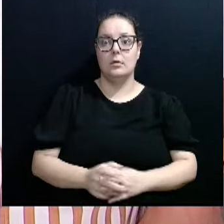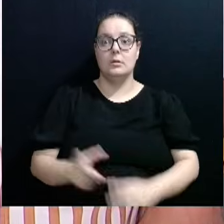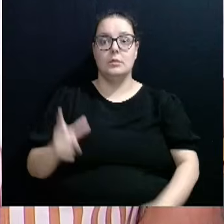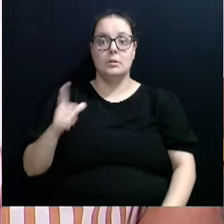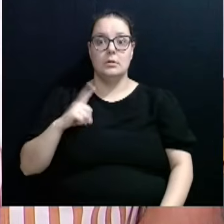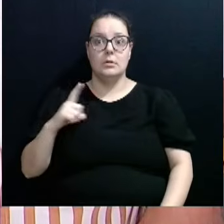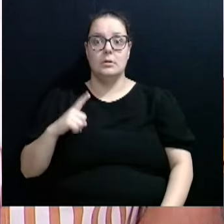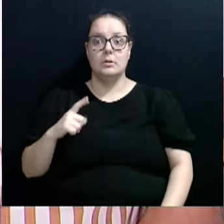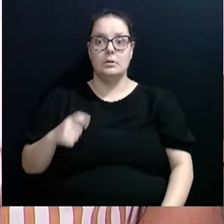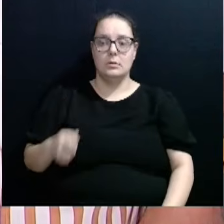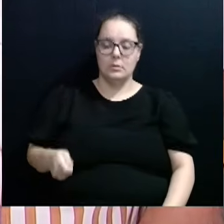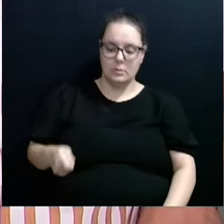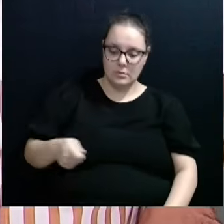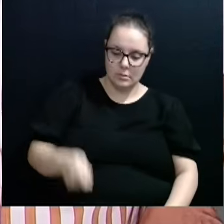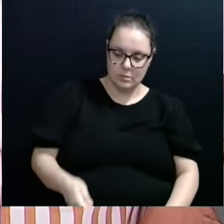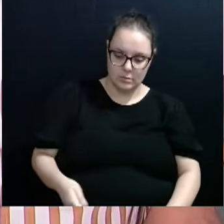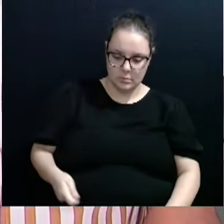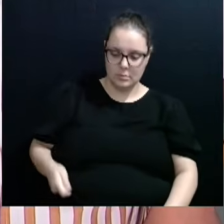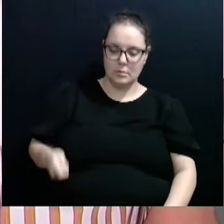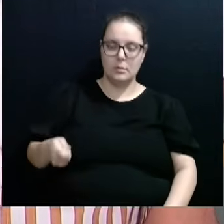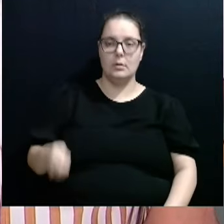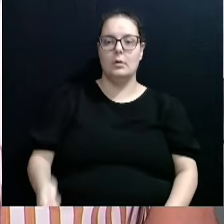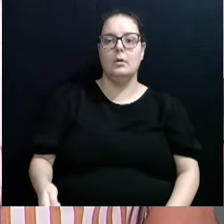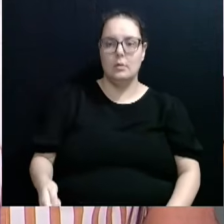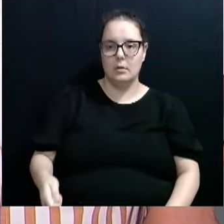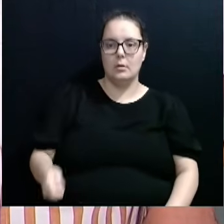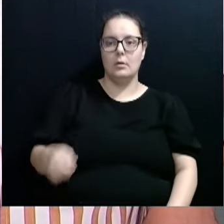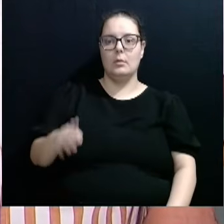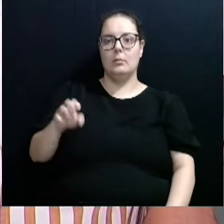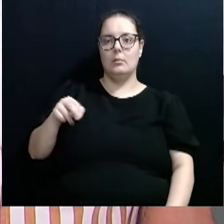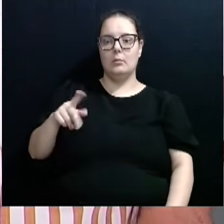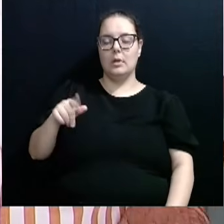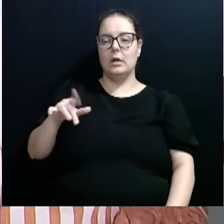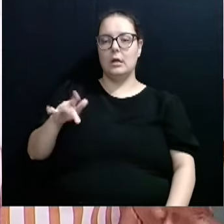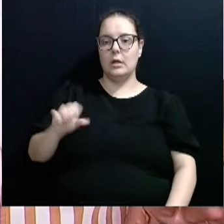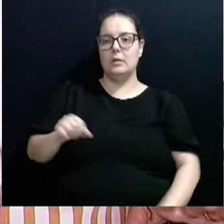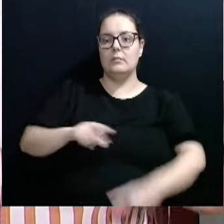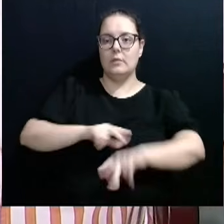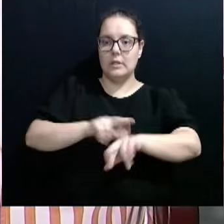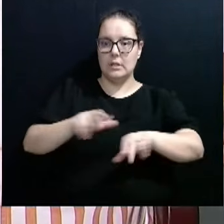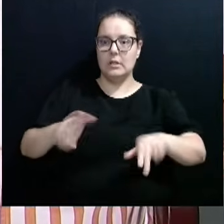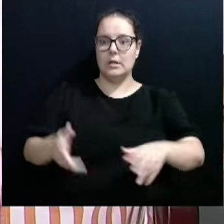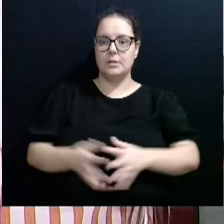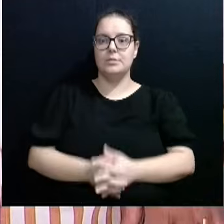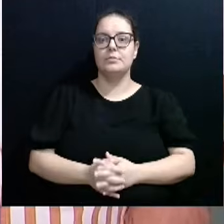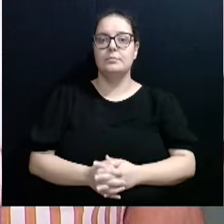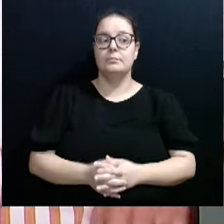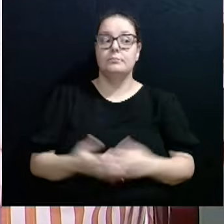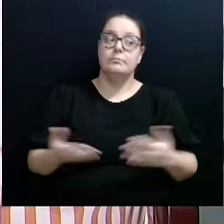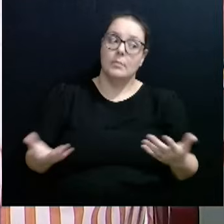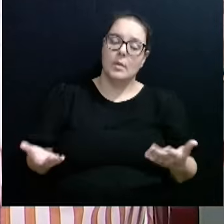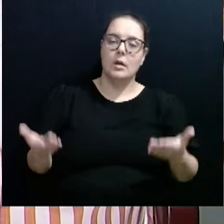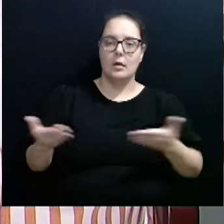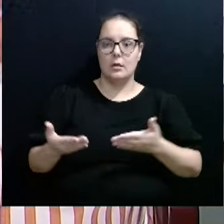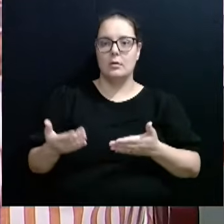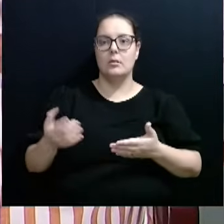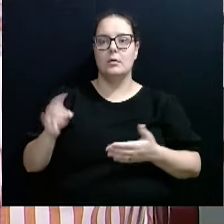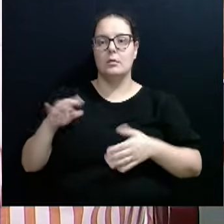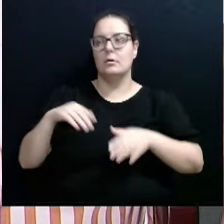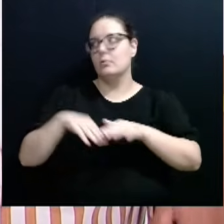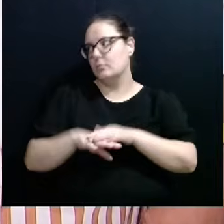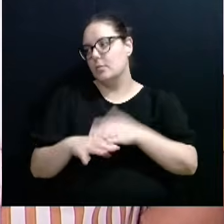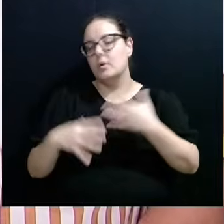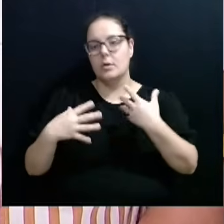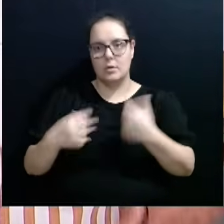bengalas, muita variedade, né? Só que agora aqui é só onde eu guardo e eu recebo a pessoa